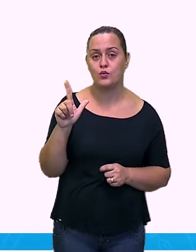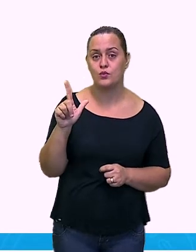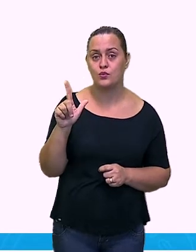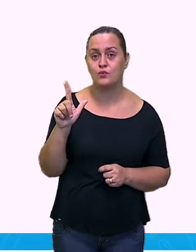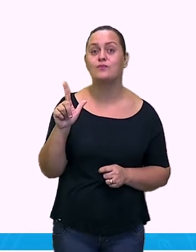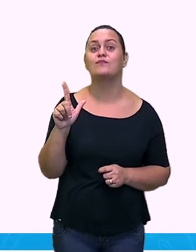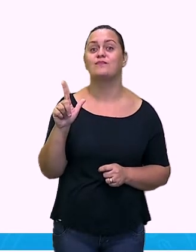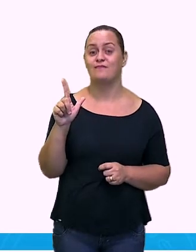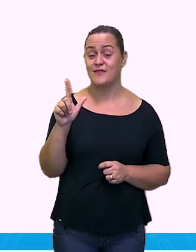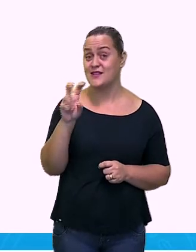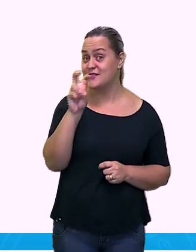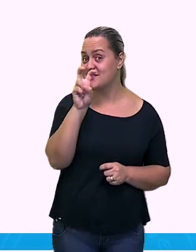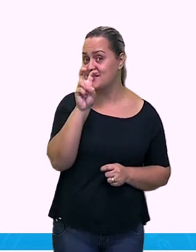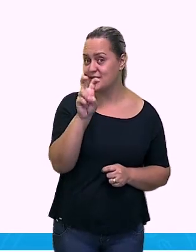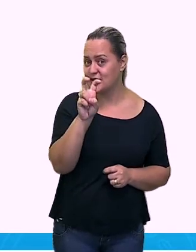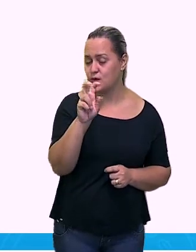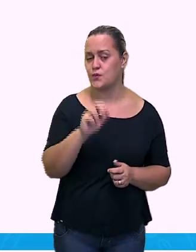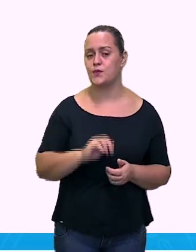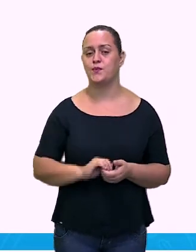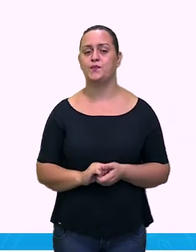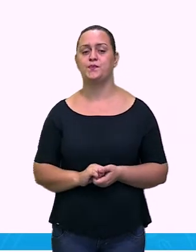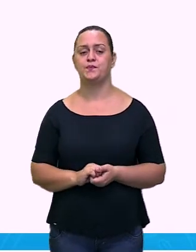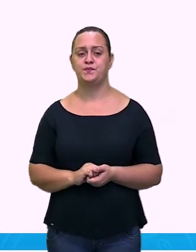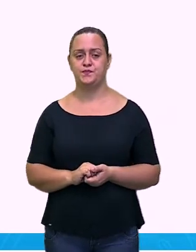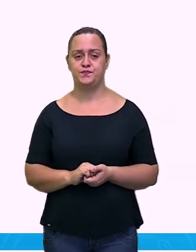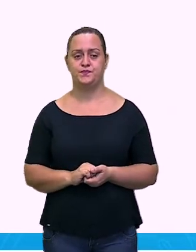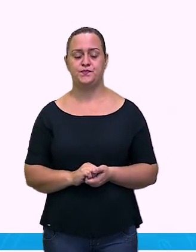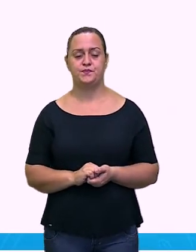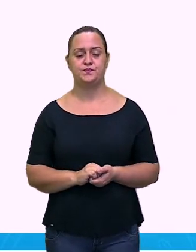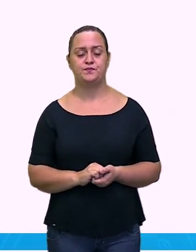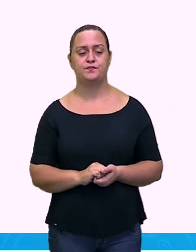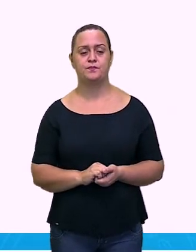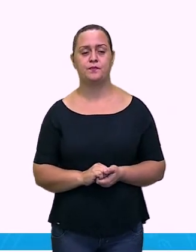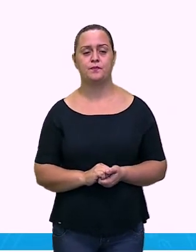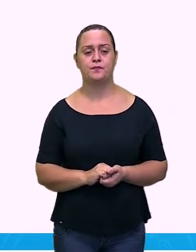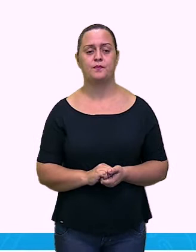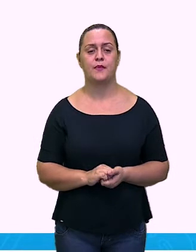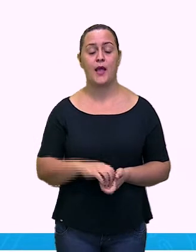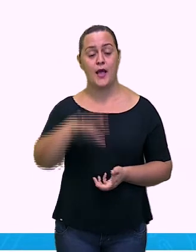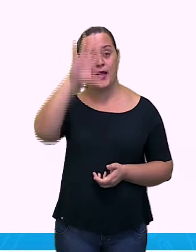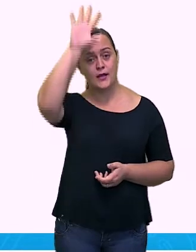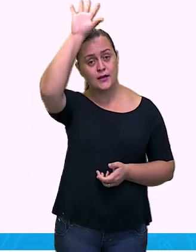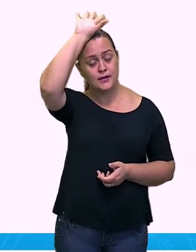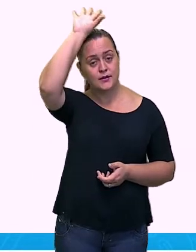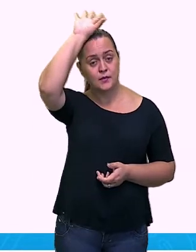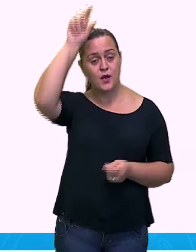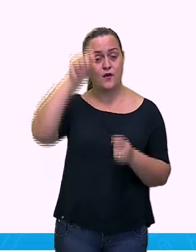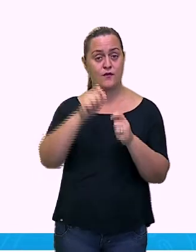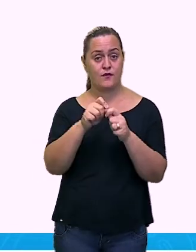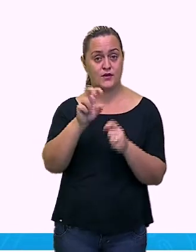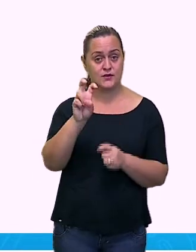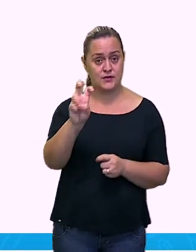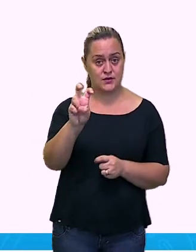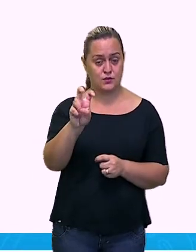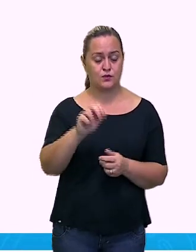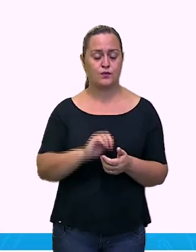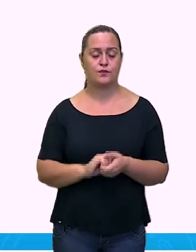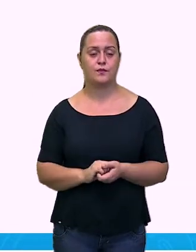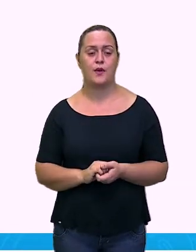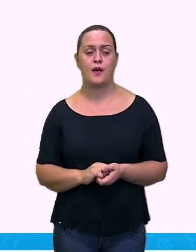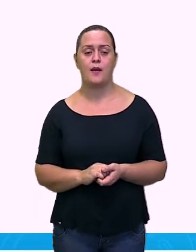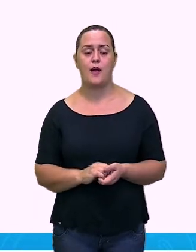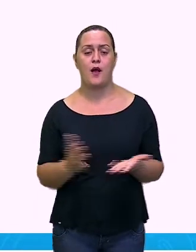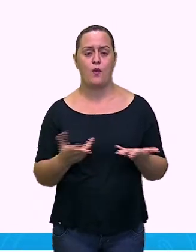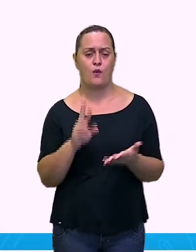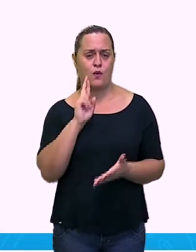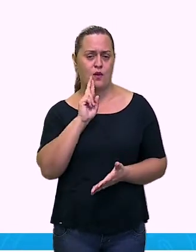responder às questões ó letra a e se Cascão fez o dobro